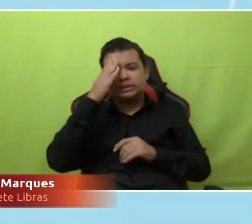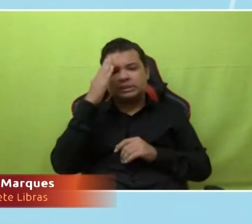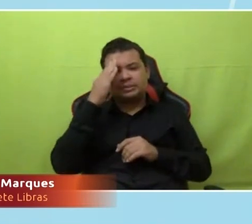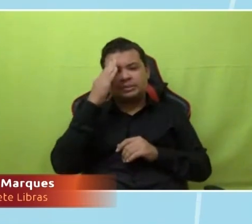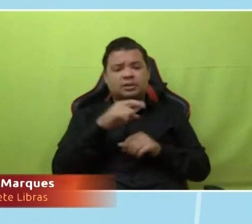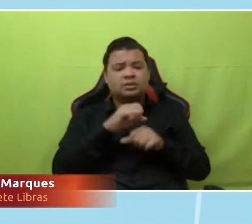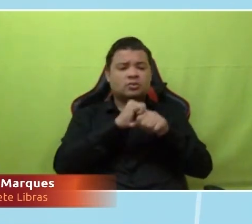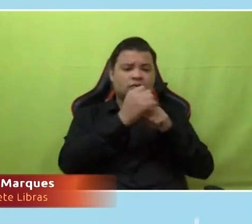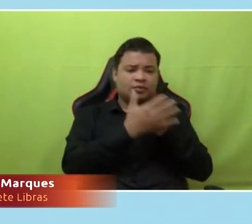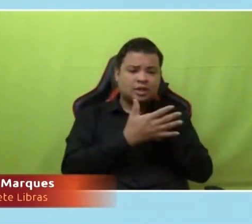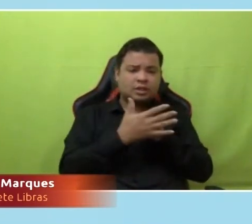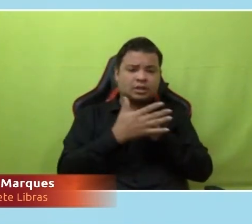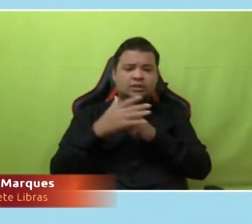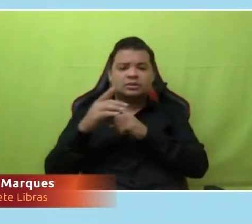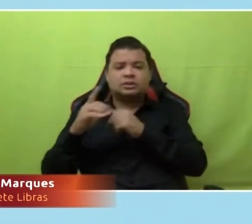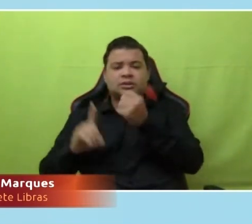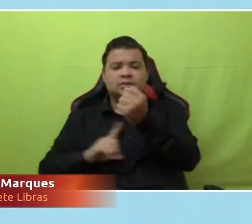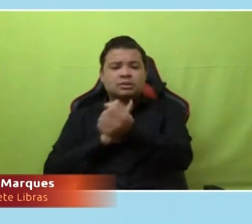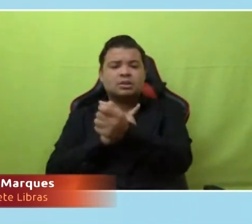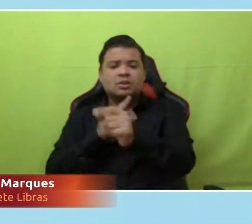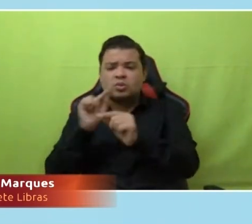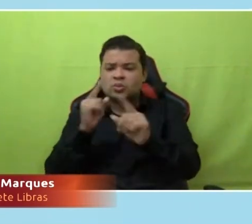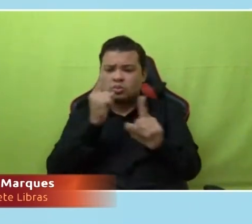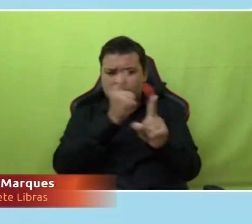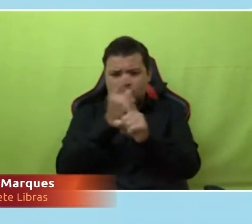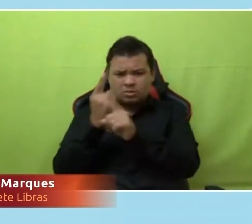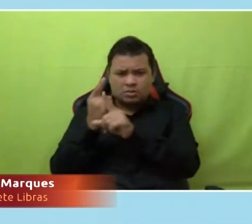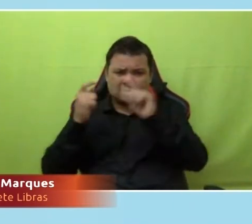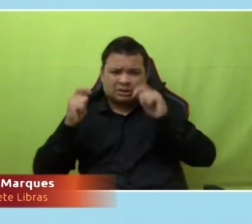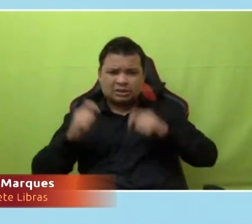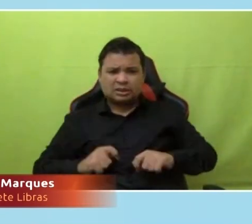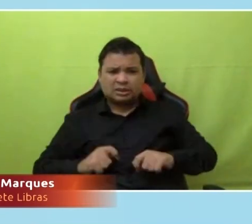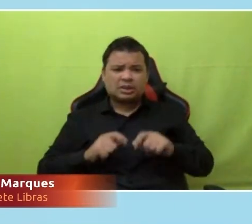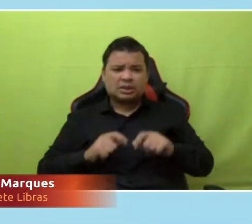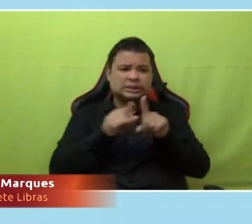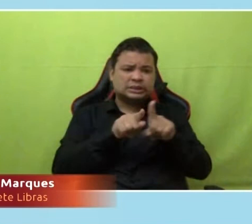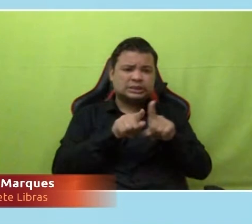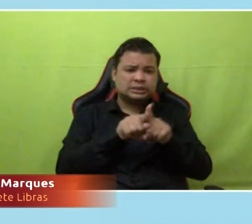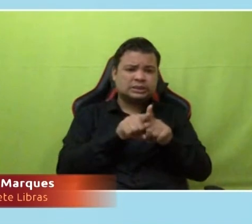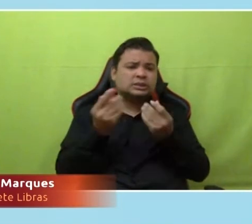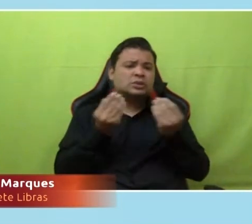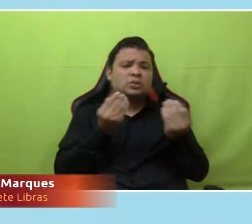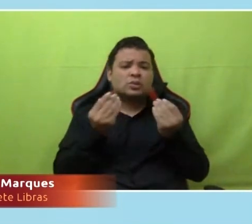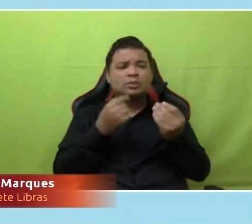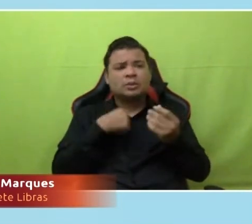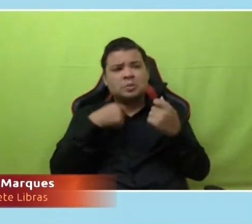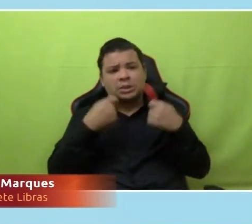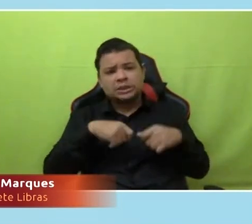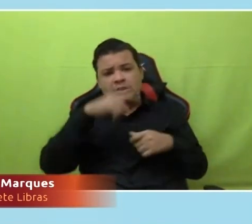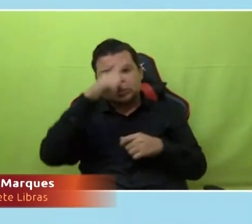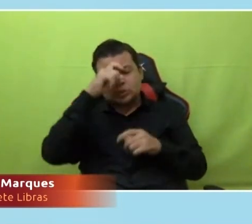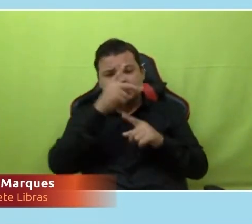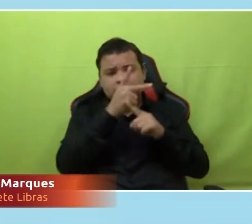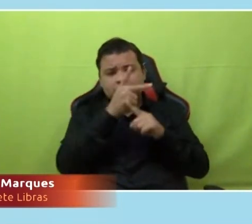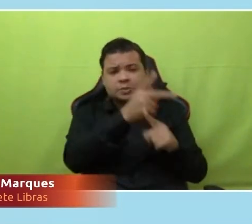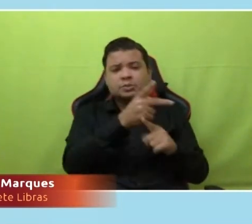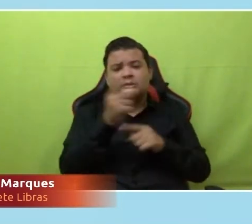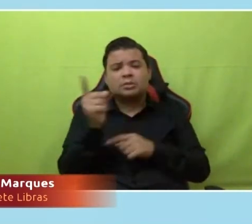que momento a pessoa deve procurar um sistema de saúde estando com dengue, né? Para evitar dengue hemorrágica ou outras